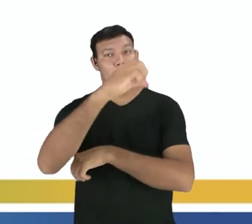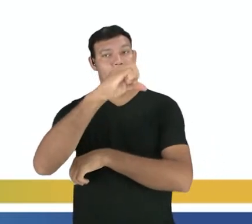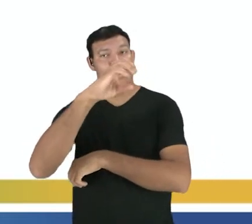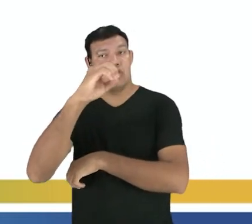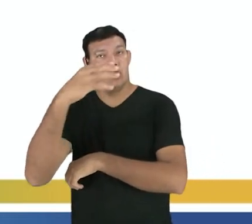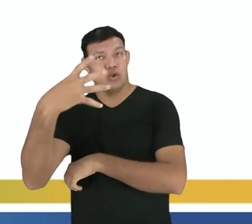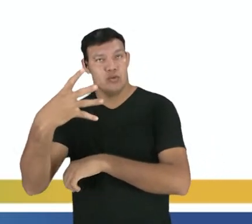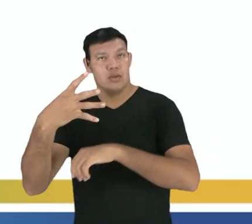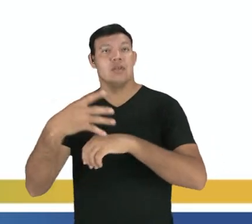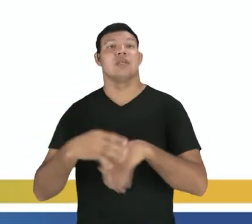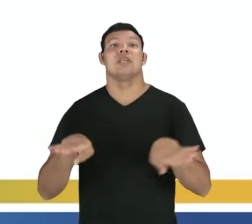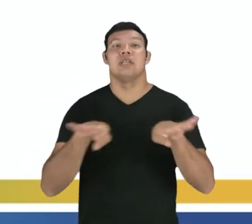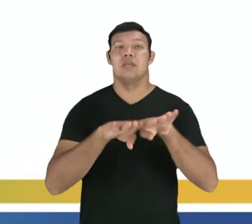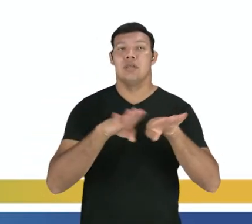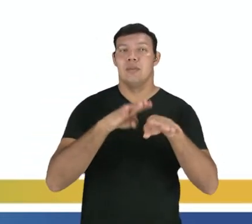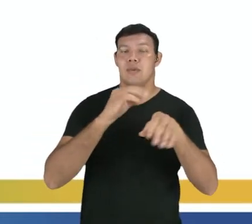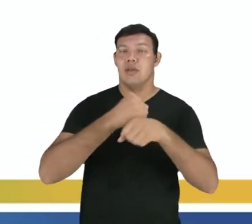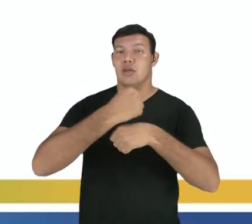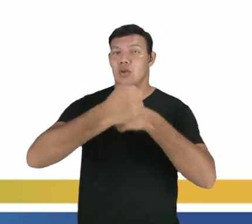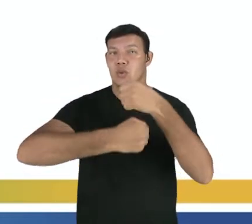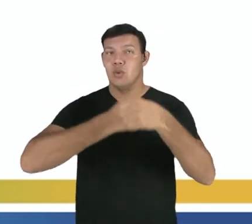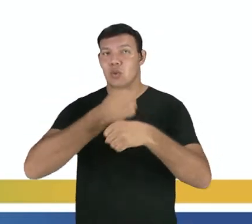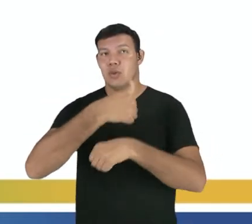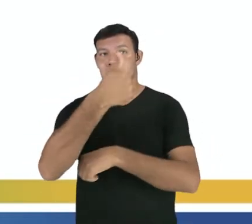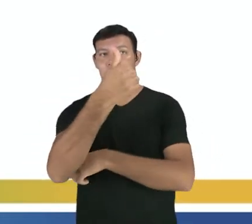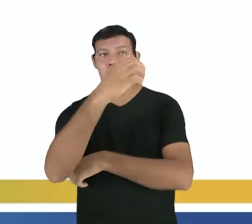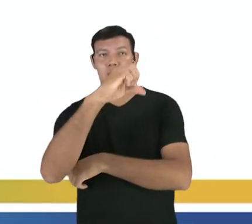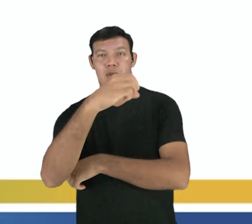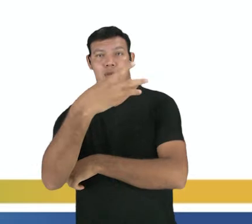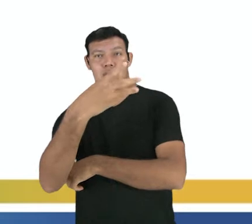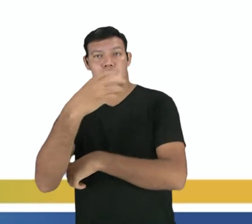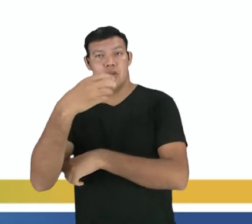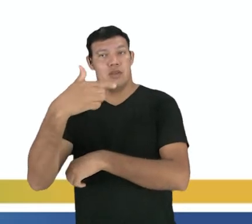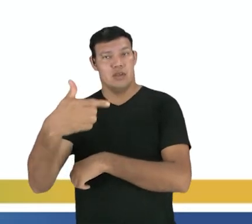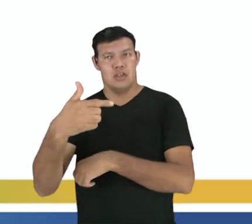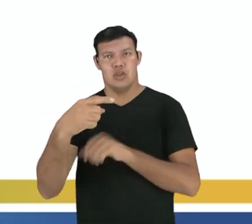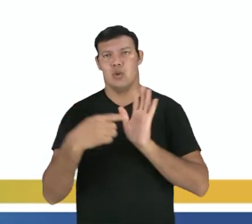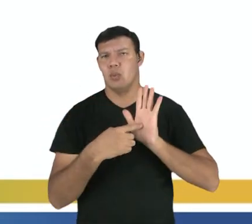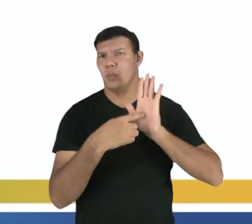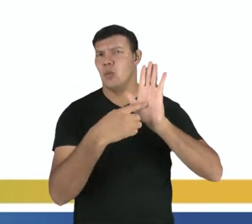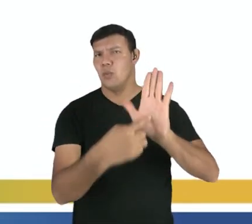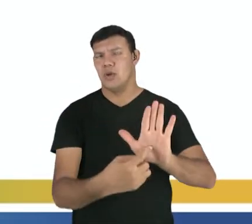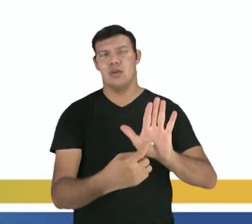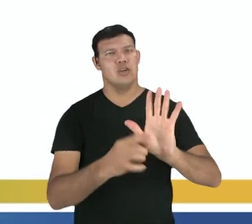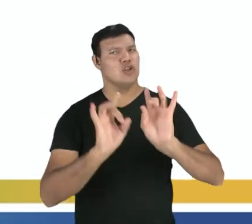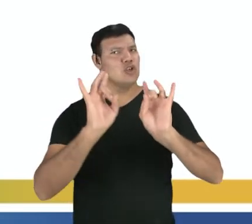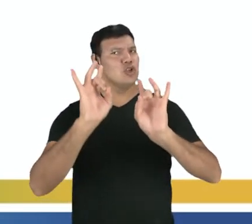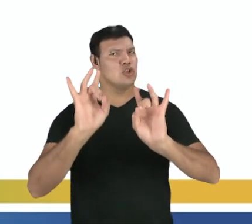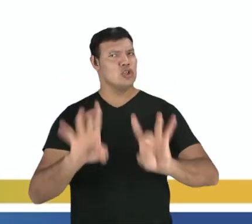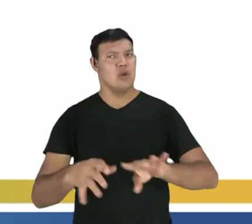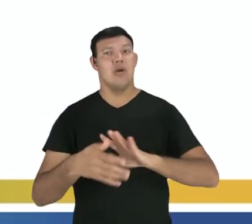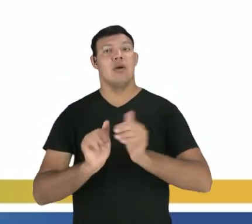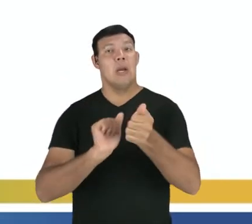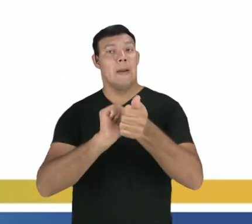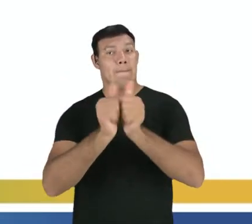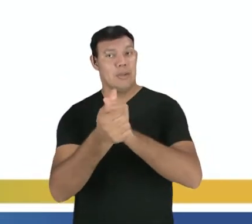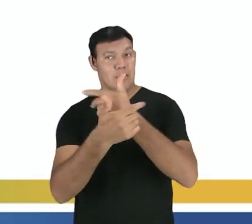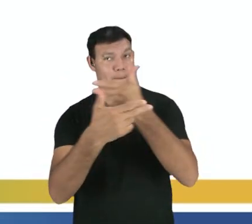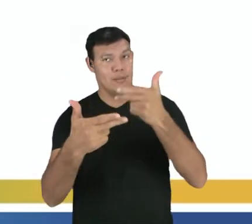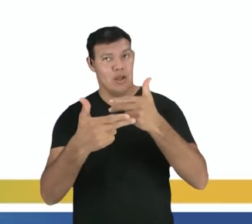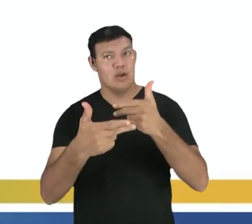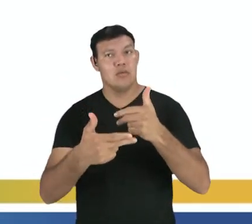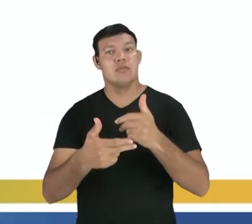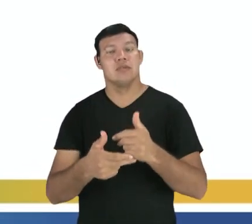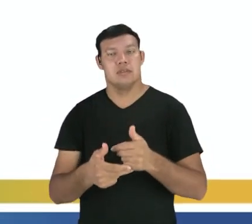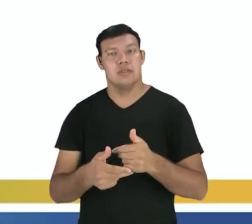de 1932, mas como esporte de demonstração, tá? Esse esporte, futebol americano,